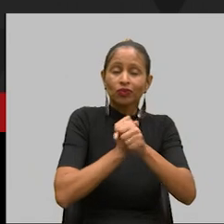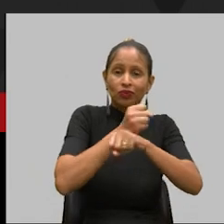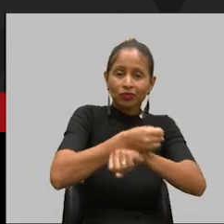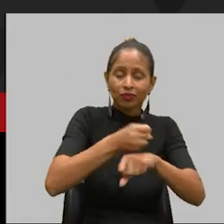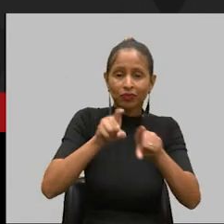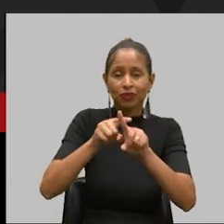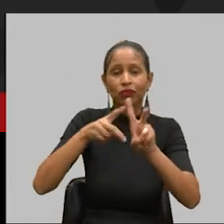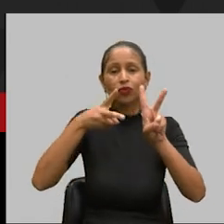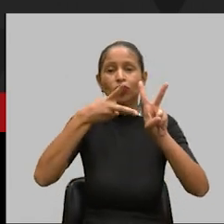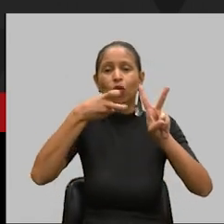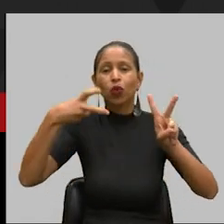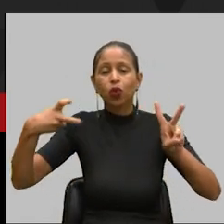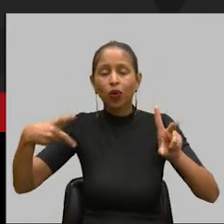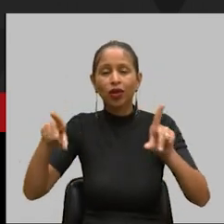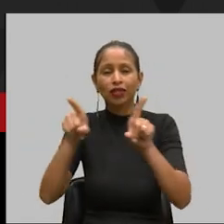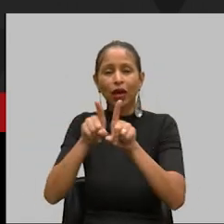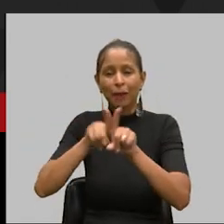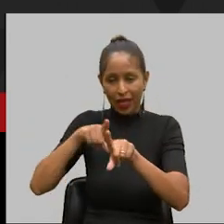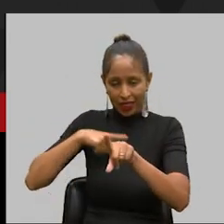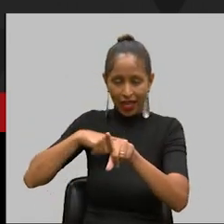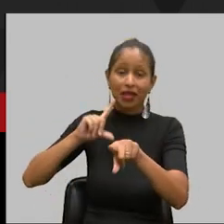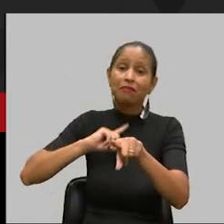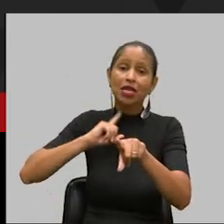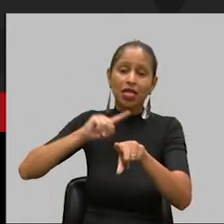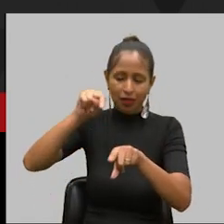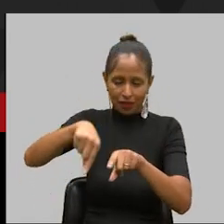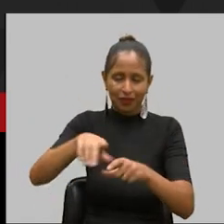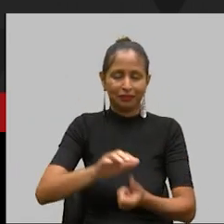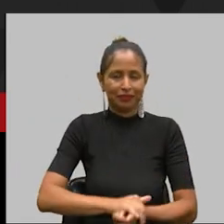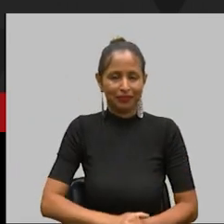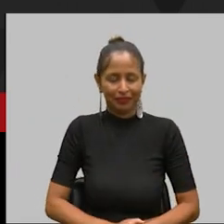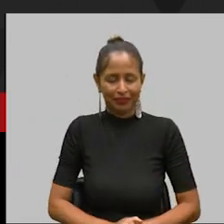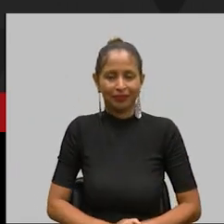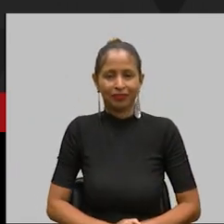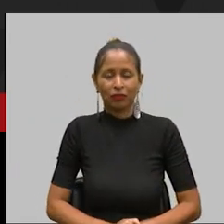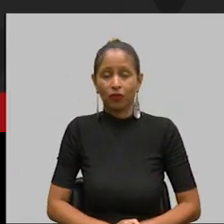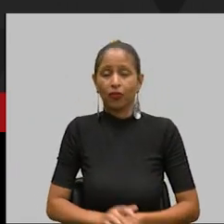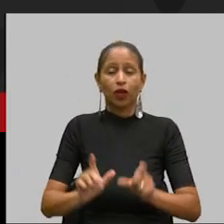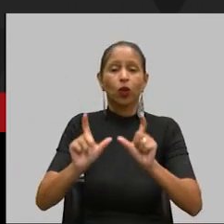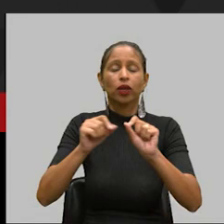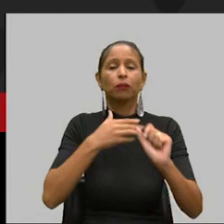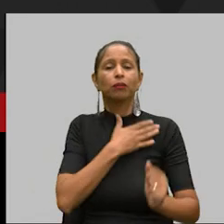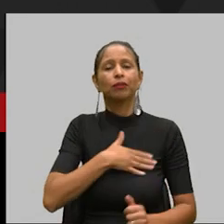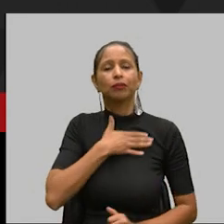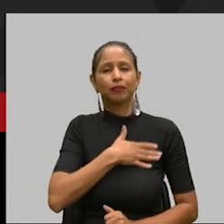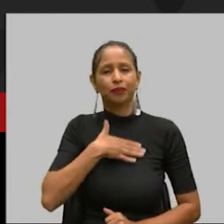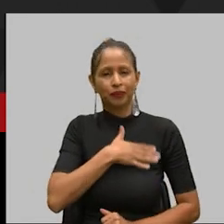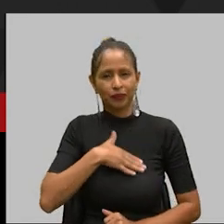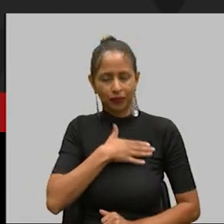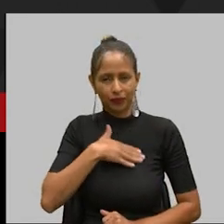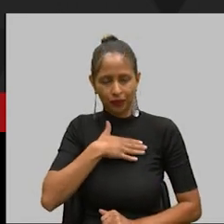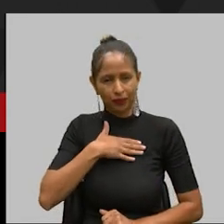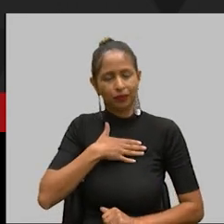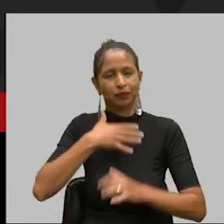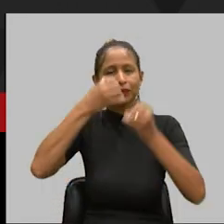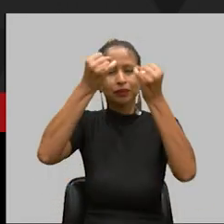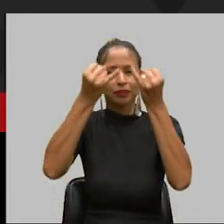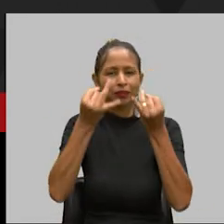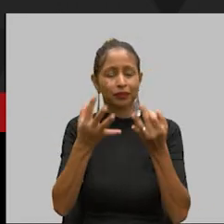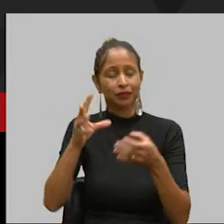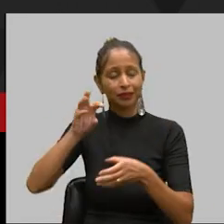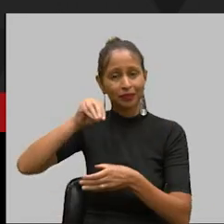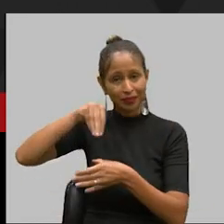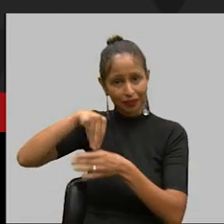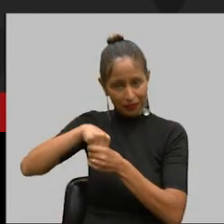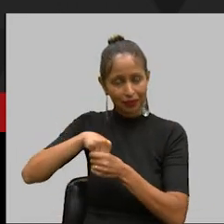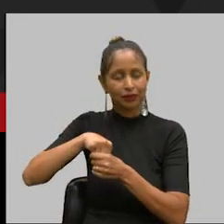indígenas que que se tem em Minas Gerais né Eh o que que eu gostaria de salientar dentro